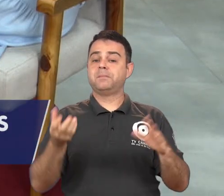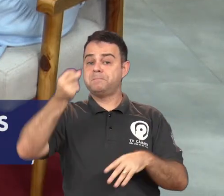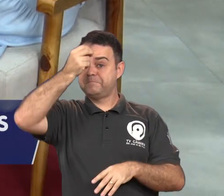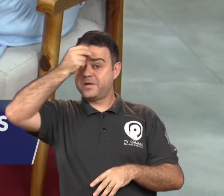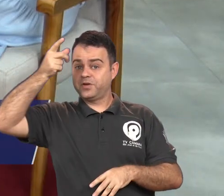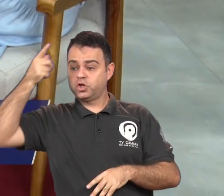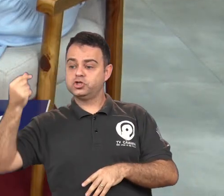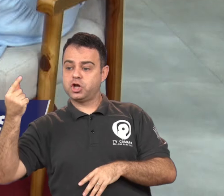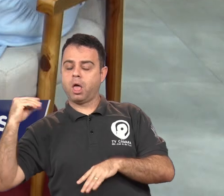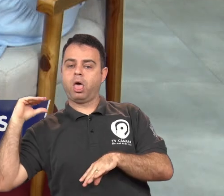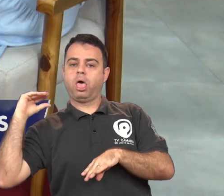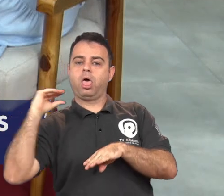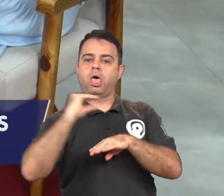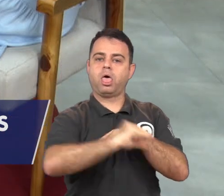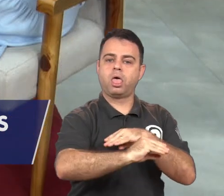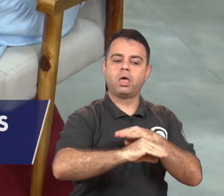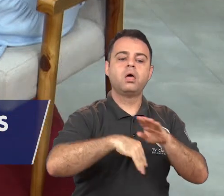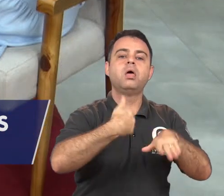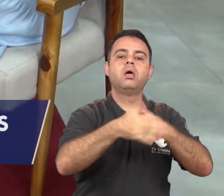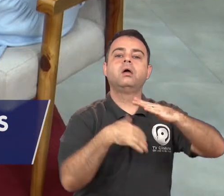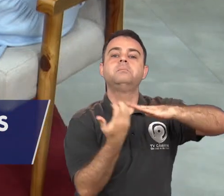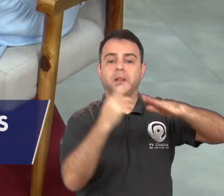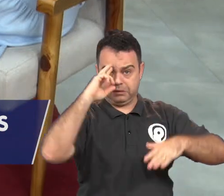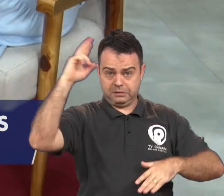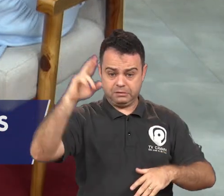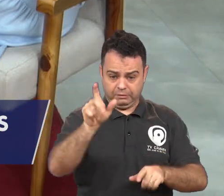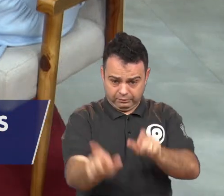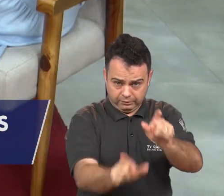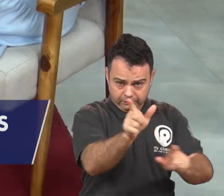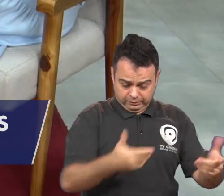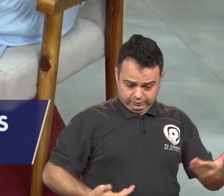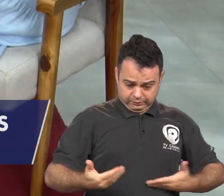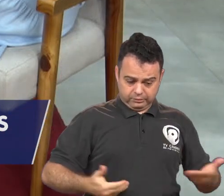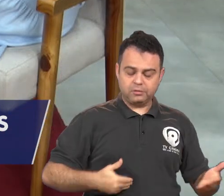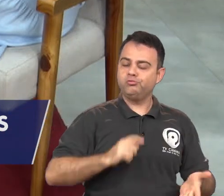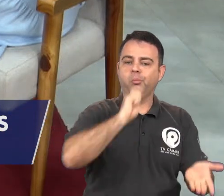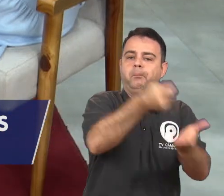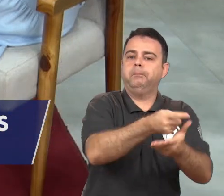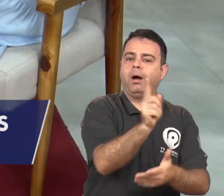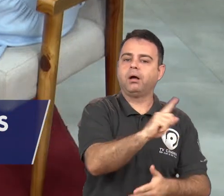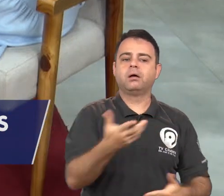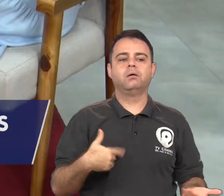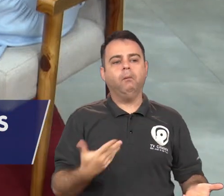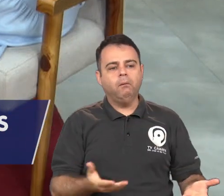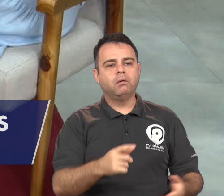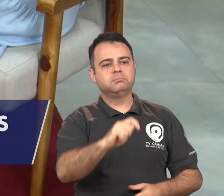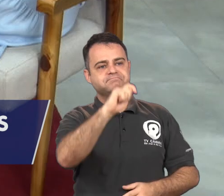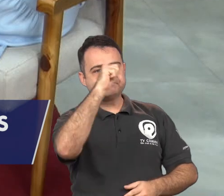é o trabalhador que fica sem os recursos, com atrasos,